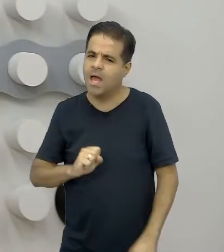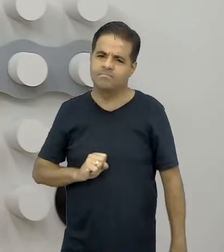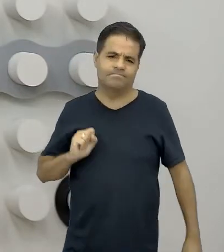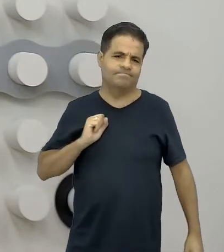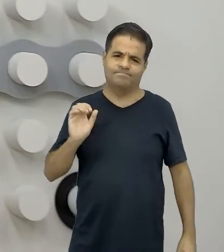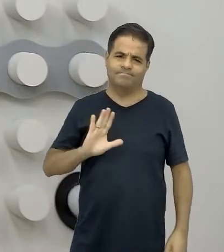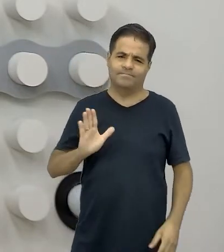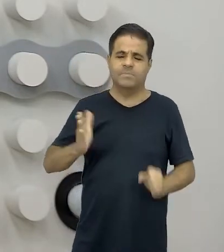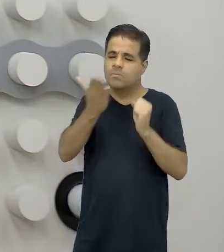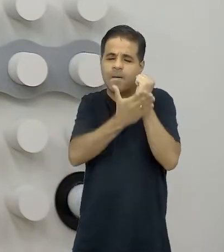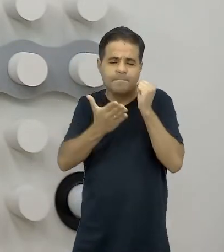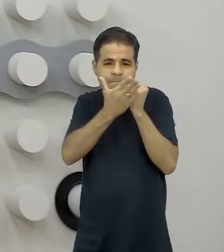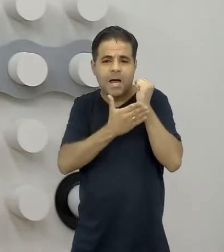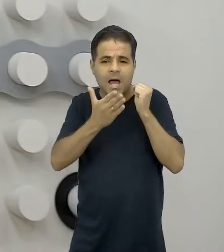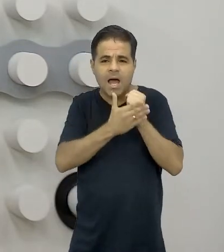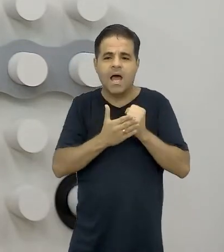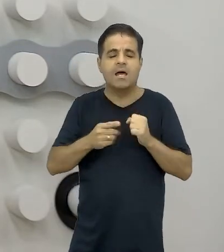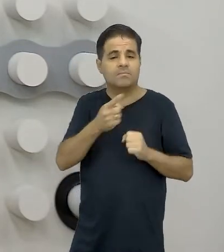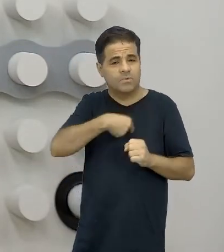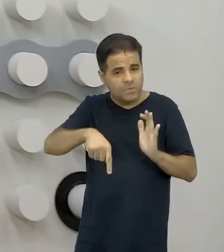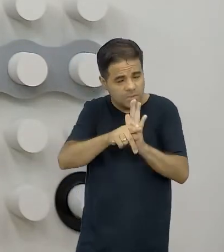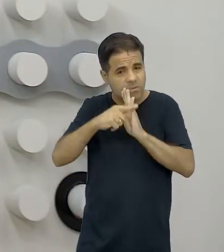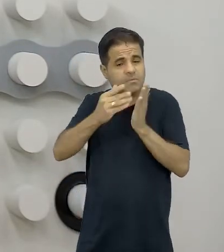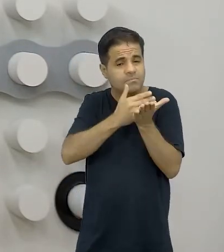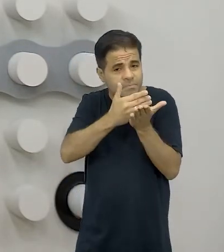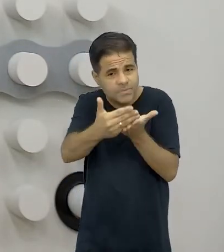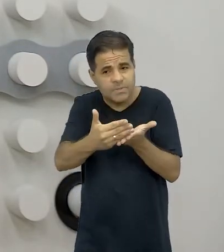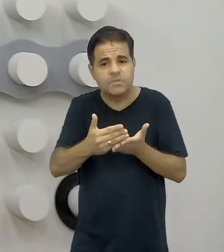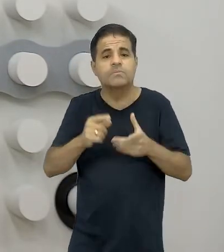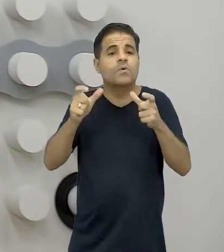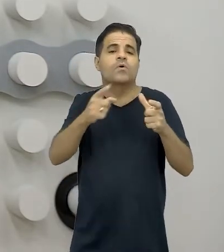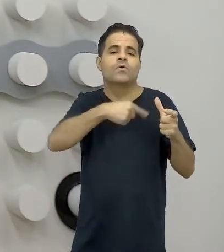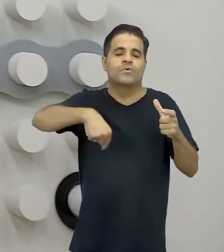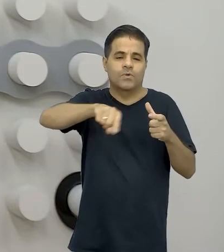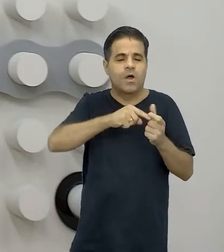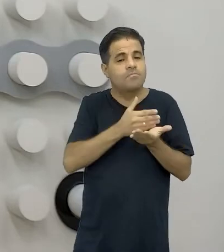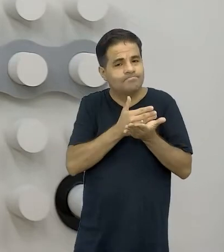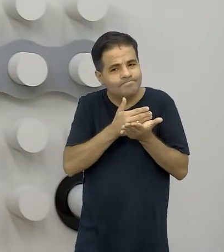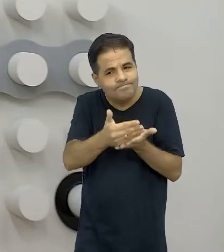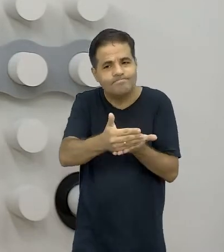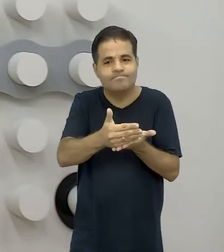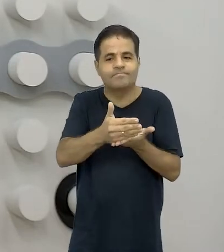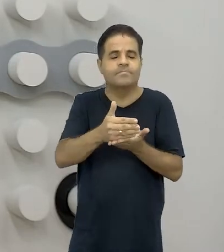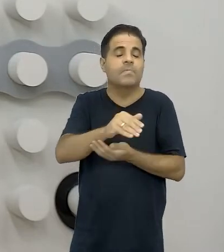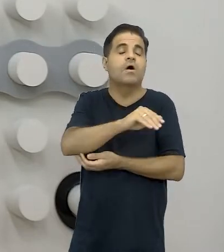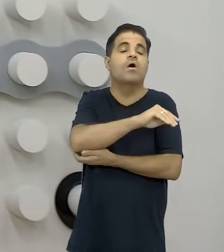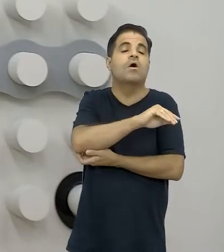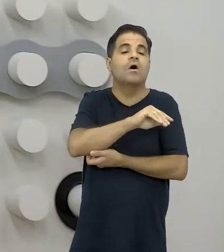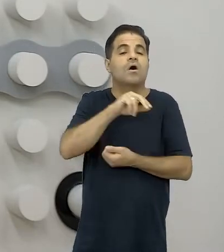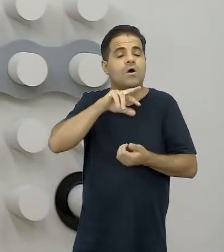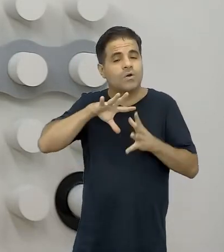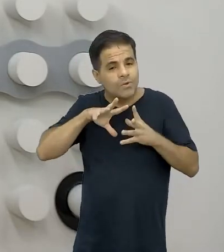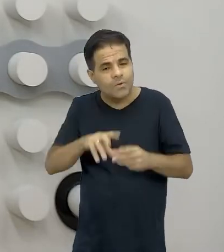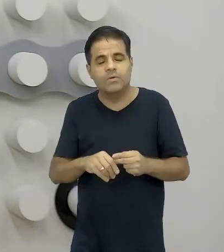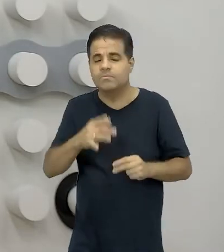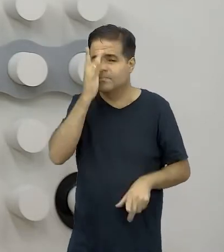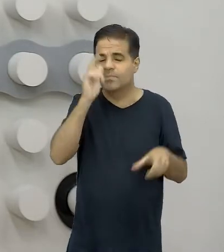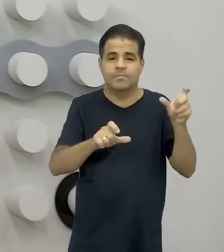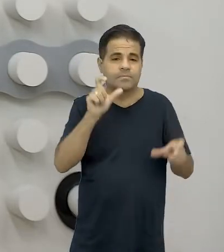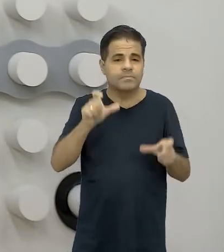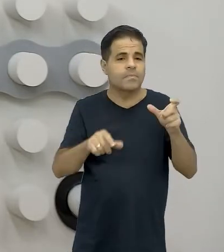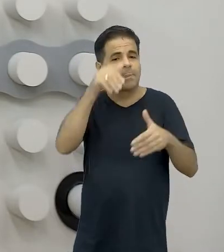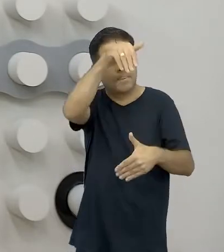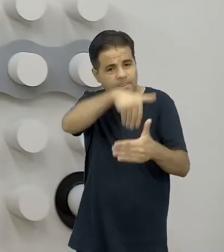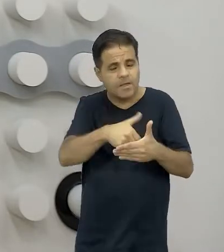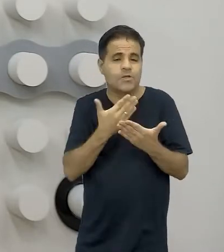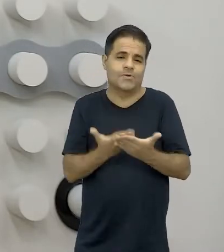sim como a base da qual se parte, o princípio da onde nós partimos. Ou seja, todas as pessoas dentro